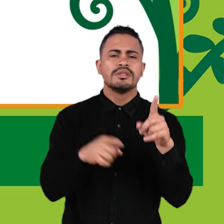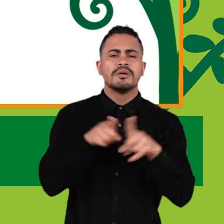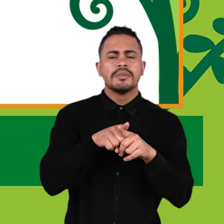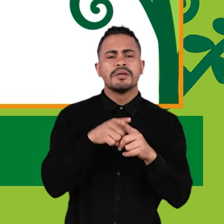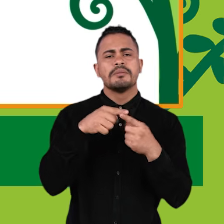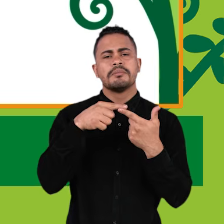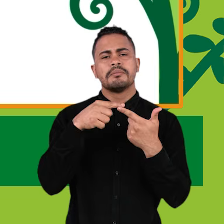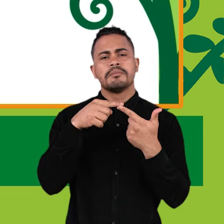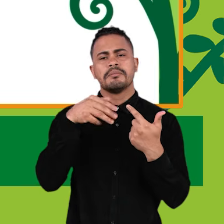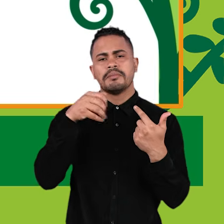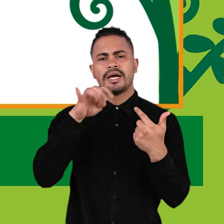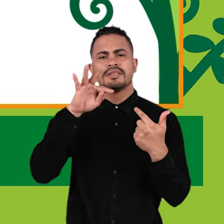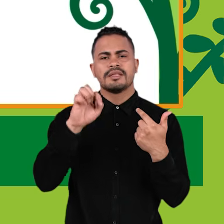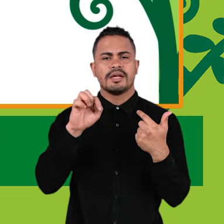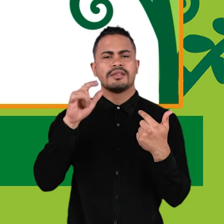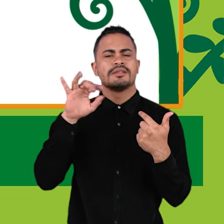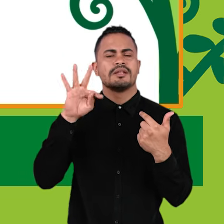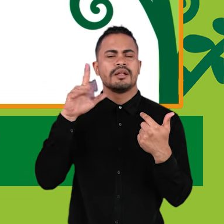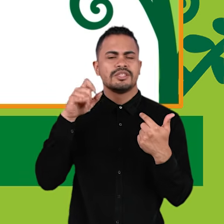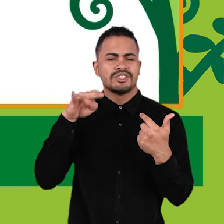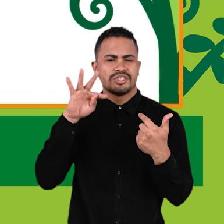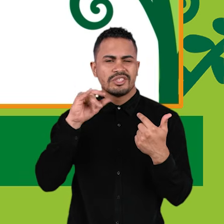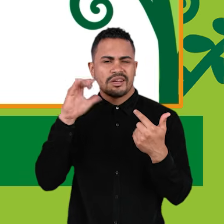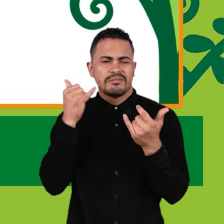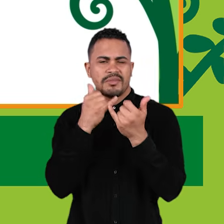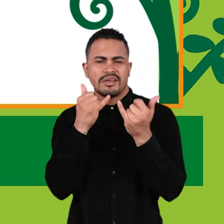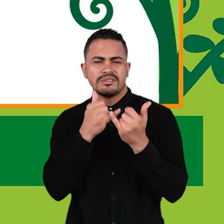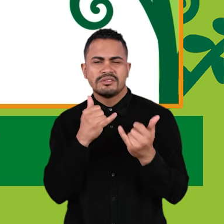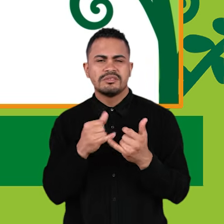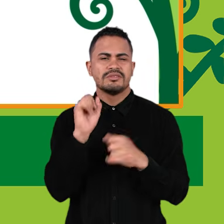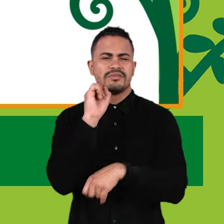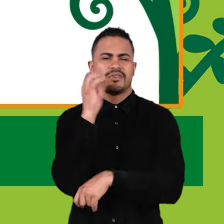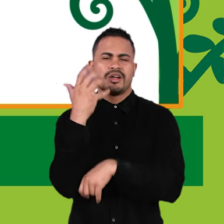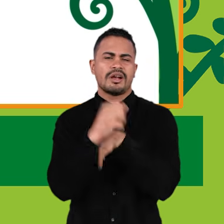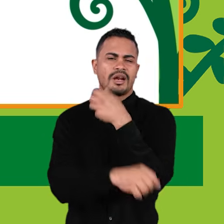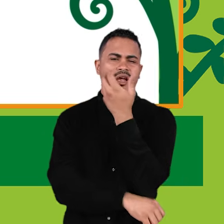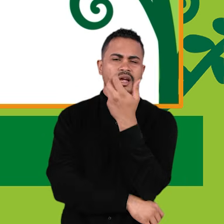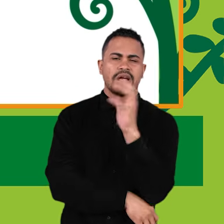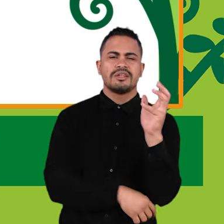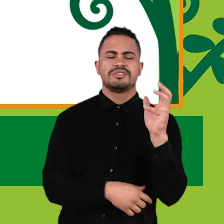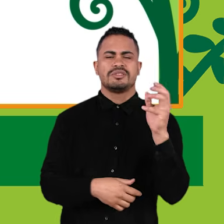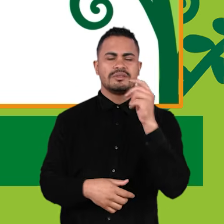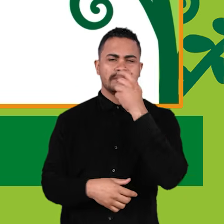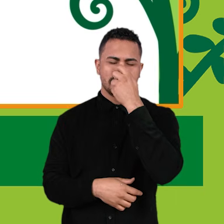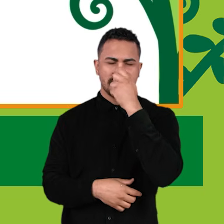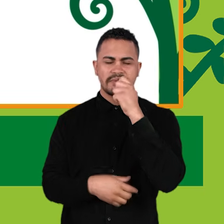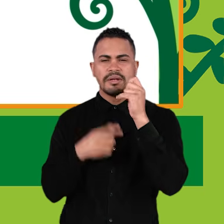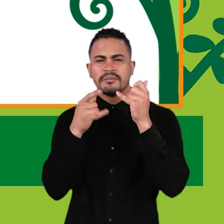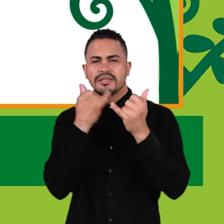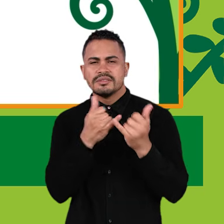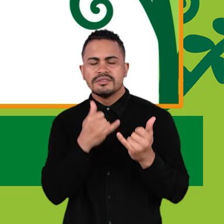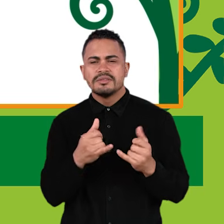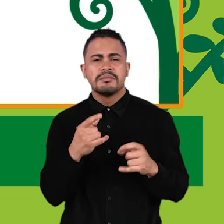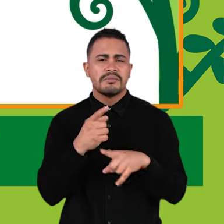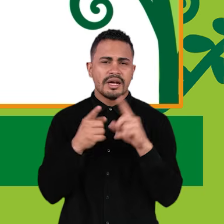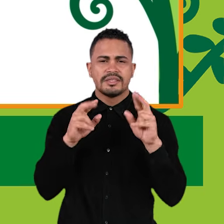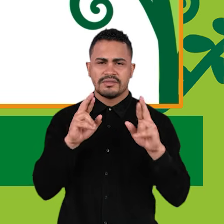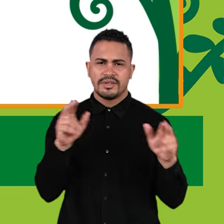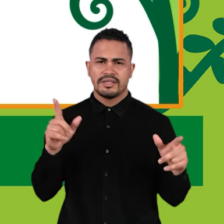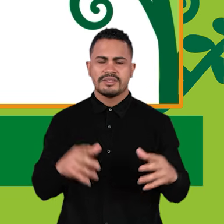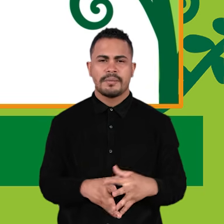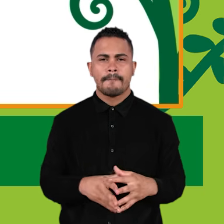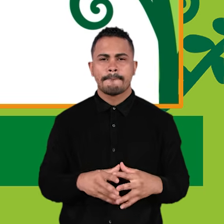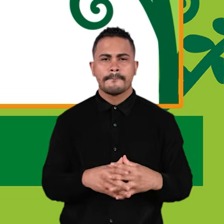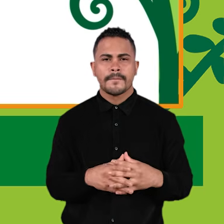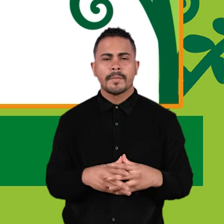São similares, né, elas têm ali uma similaridade com floresta tropical, né, são parecidas, mas são